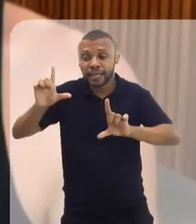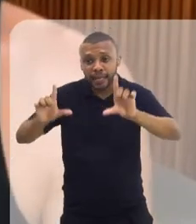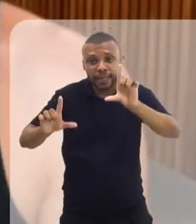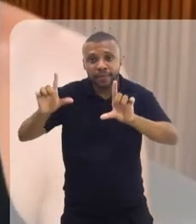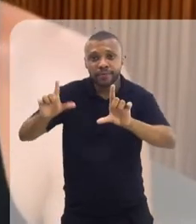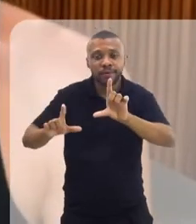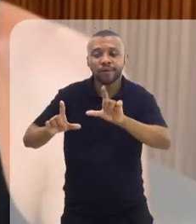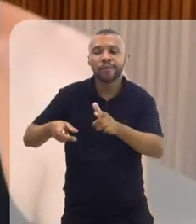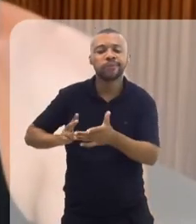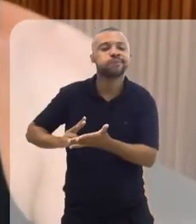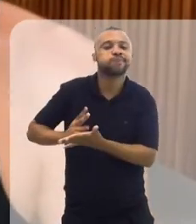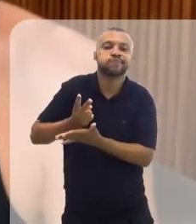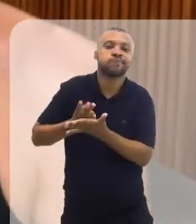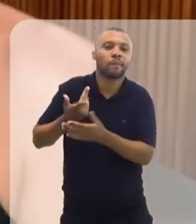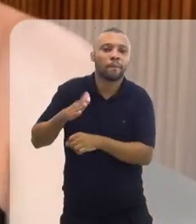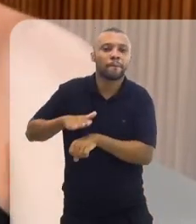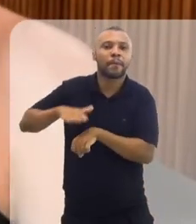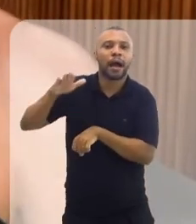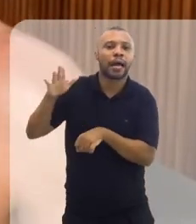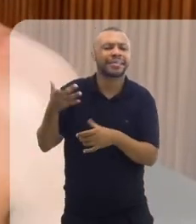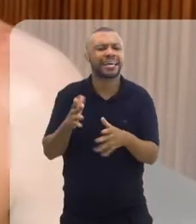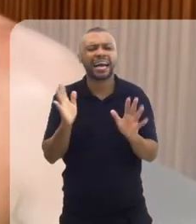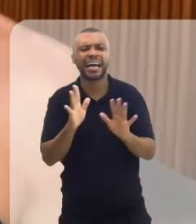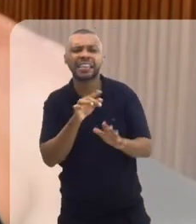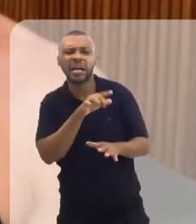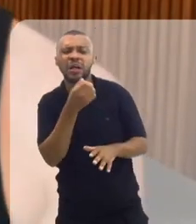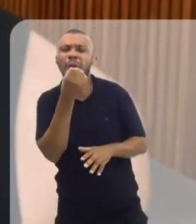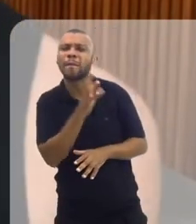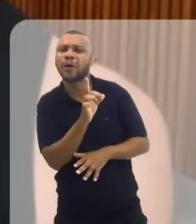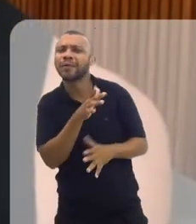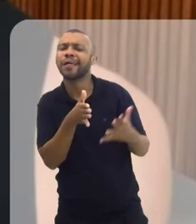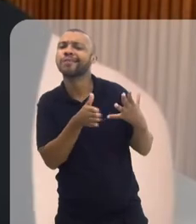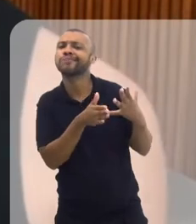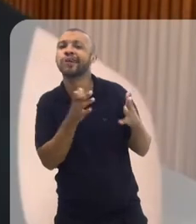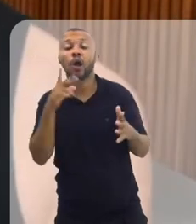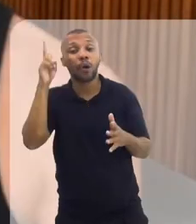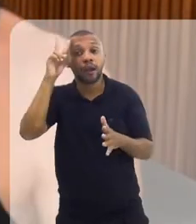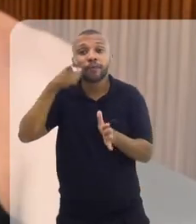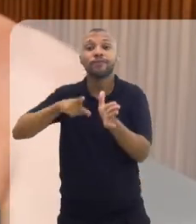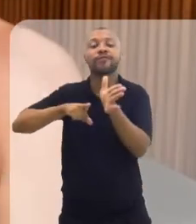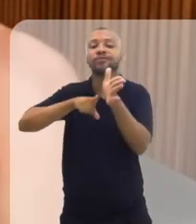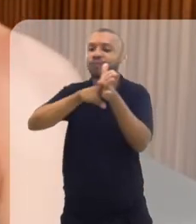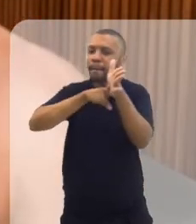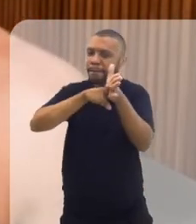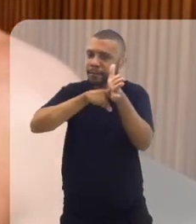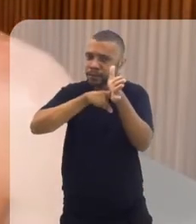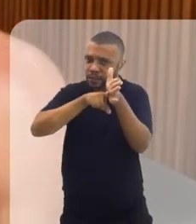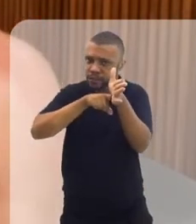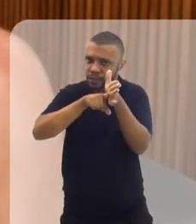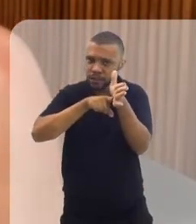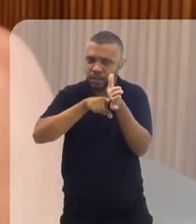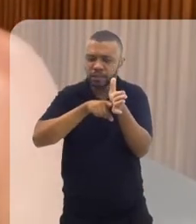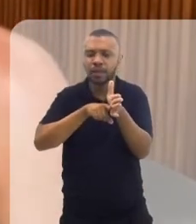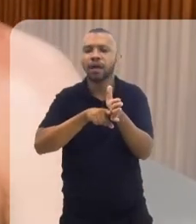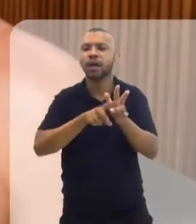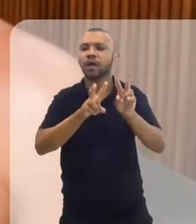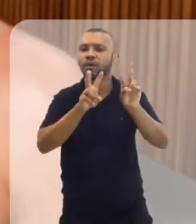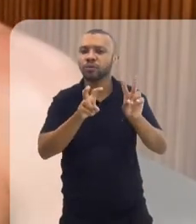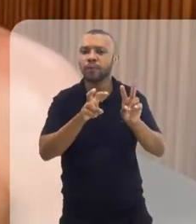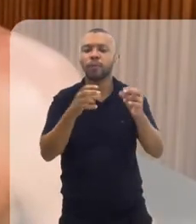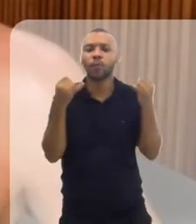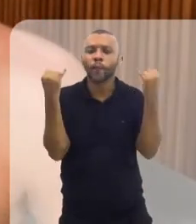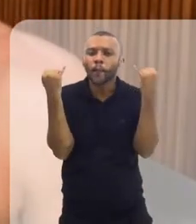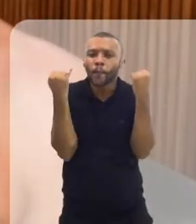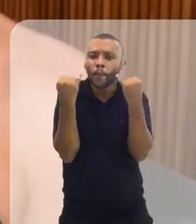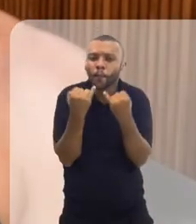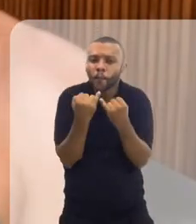na televisão sempre me incomodou muito mais esse: "Ah, não, ela não é boa." Eu lembro que eu fiz uma pesquisa sobre.